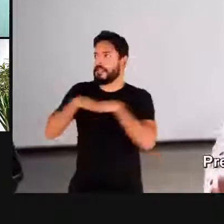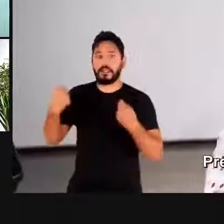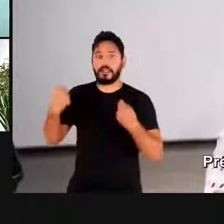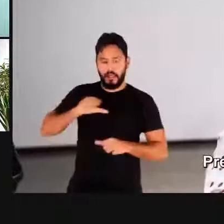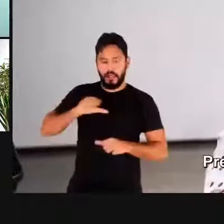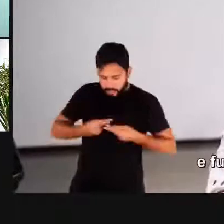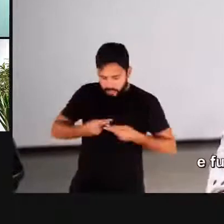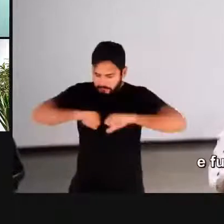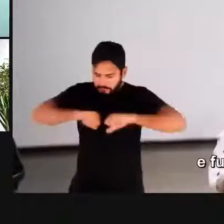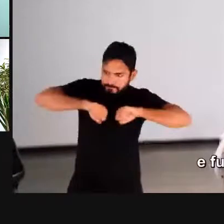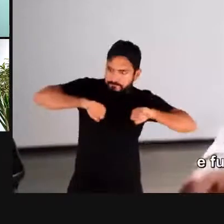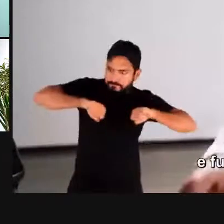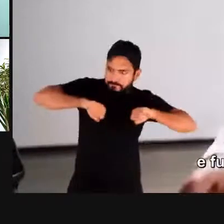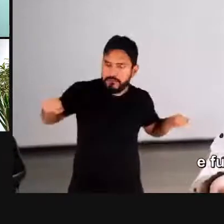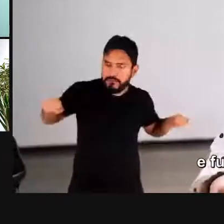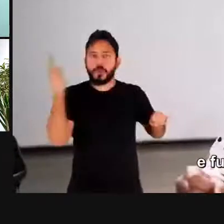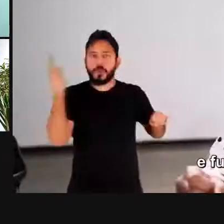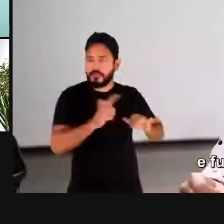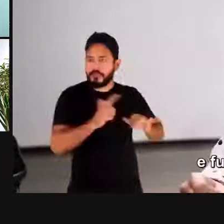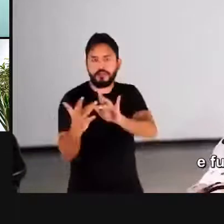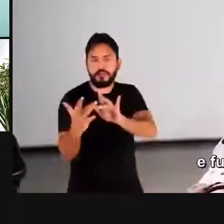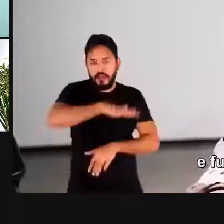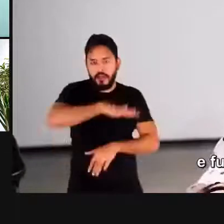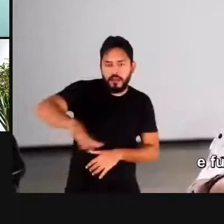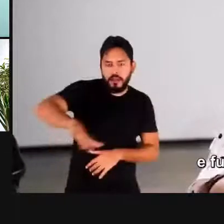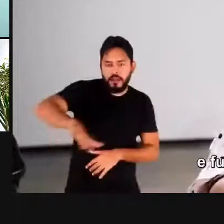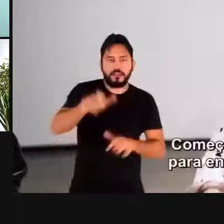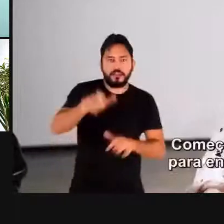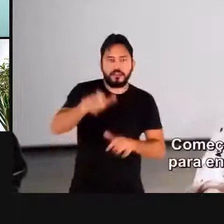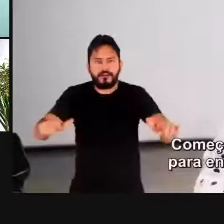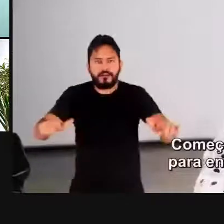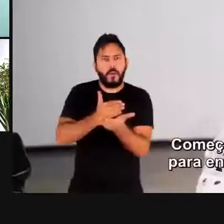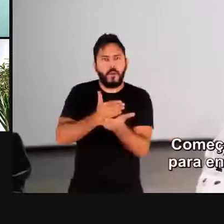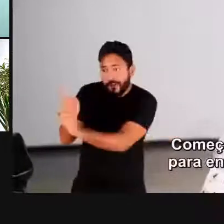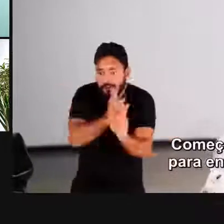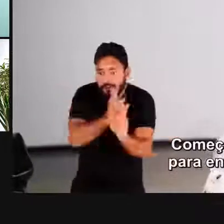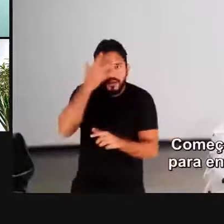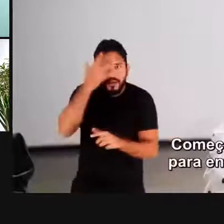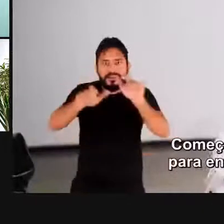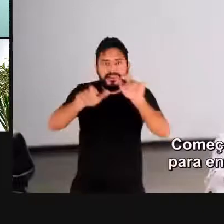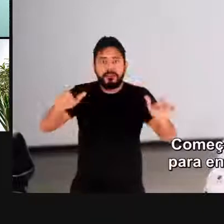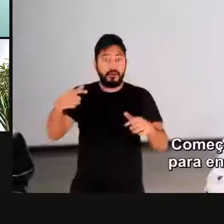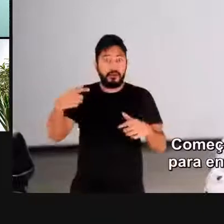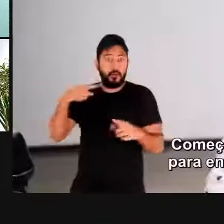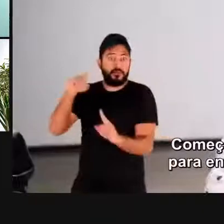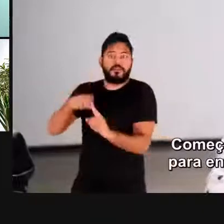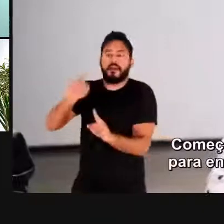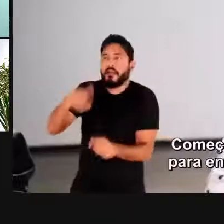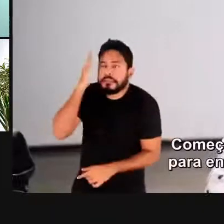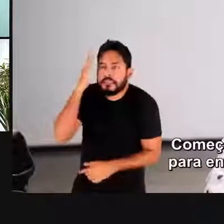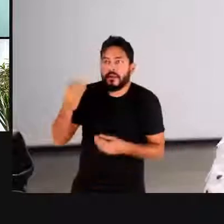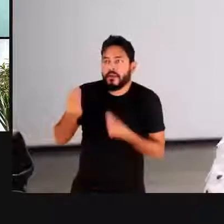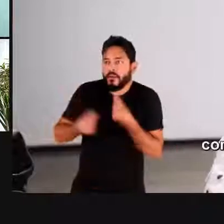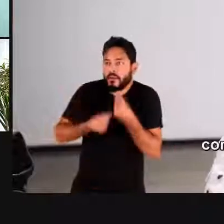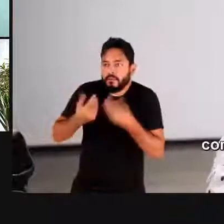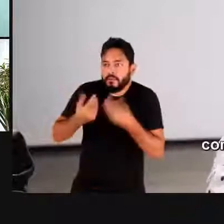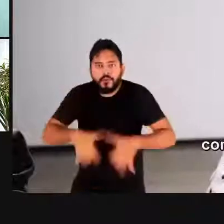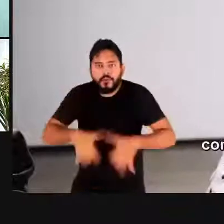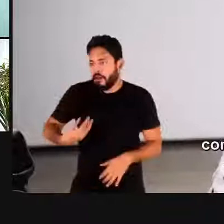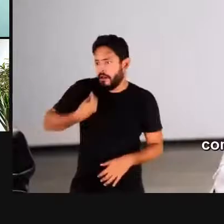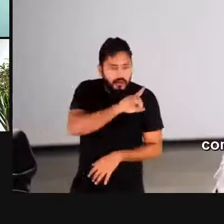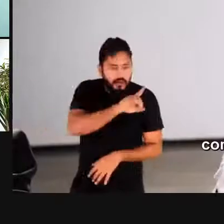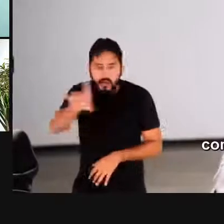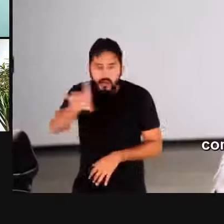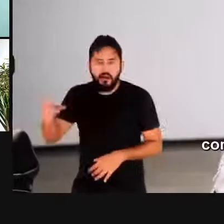desconstruir. E furar a bolha do vizinho e começar a encontrar as pessoas para eu entender como que funciona, como que